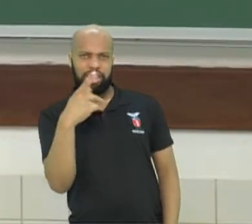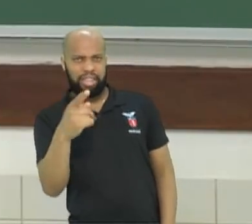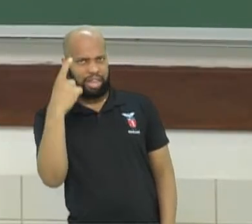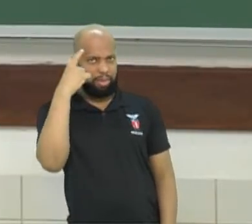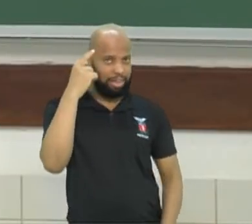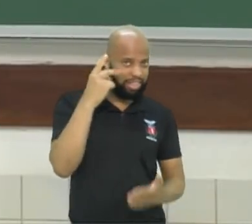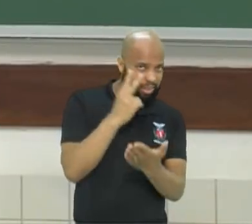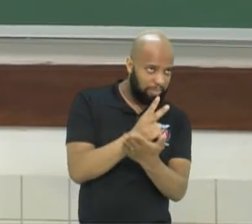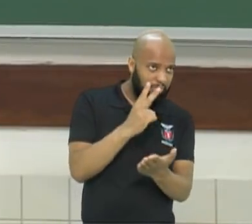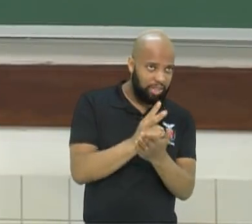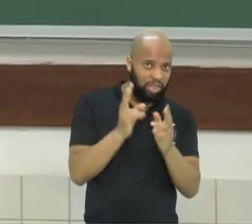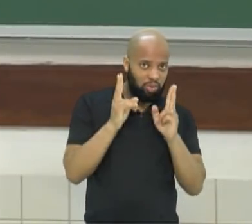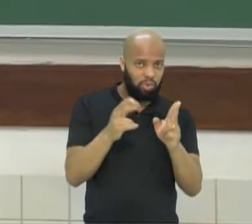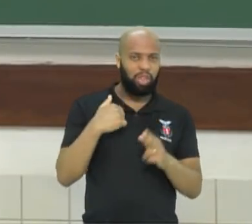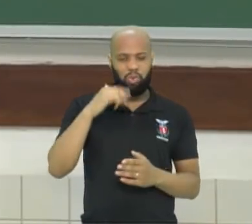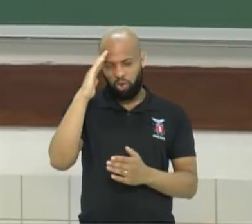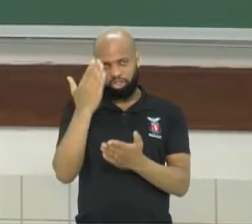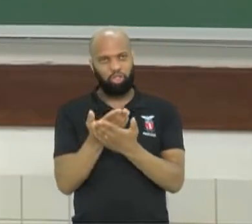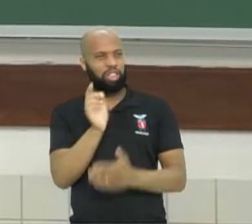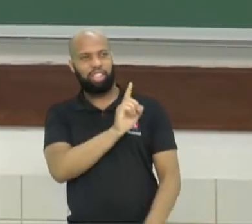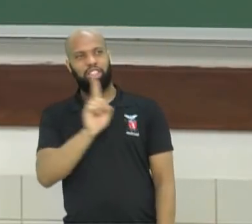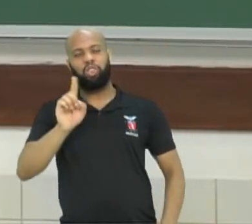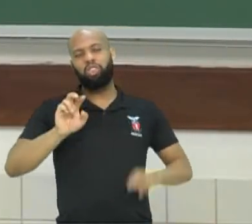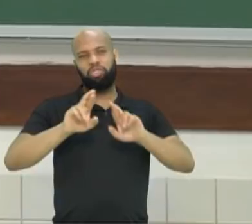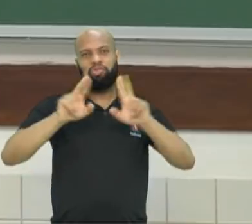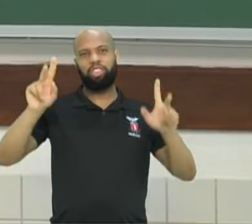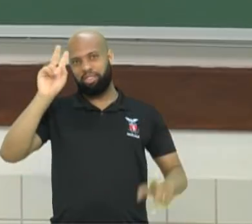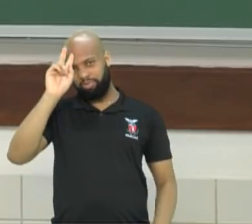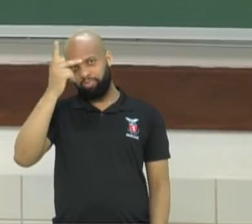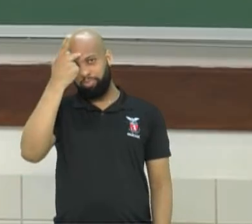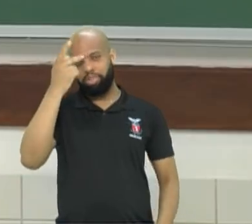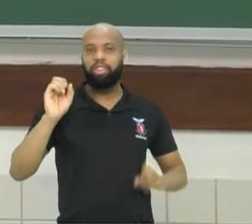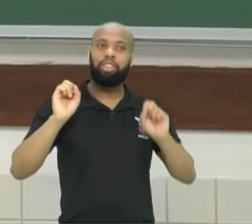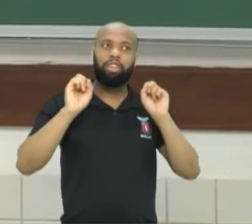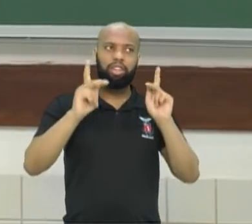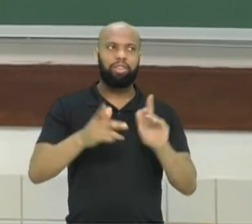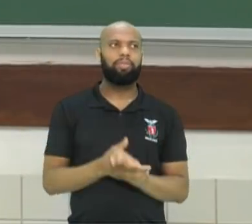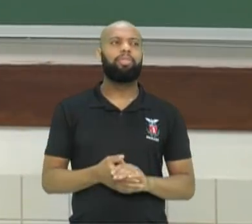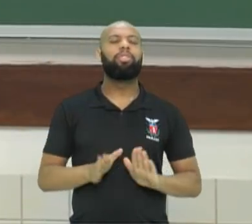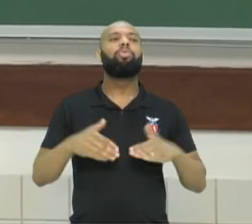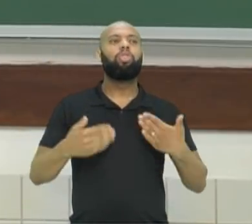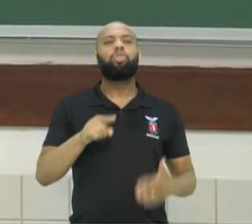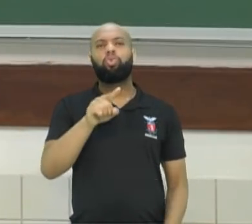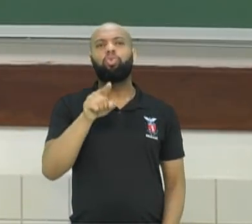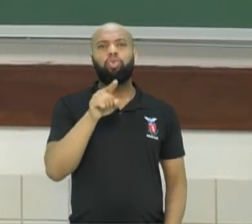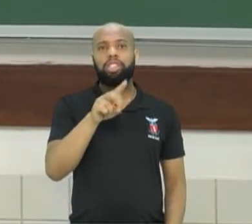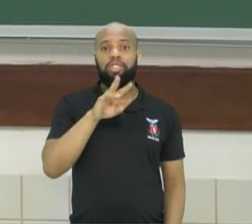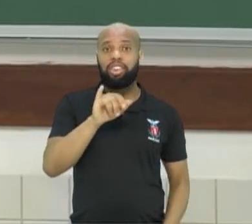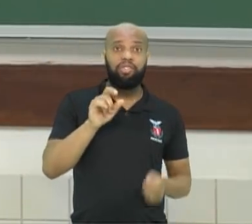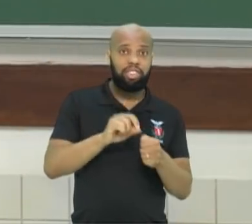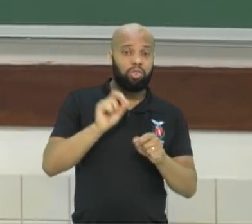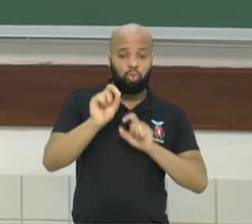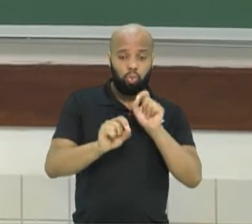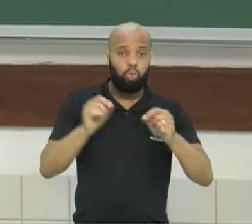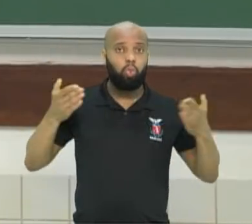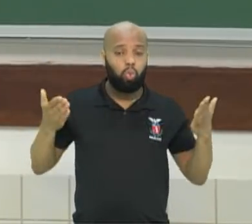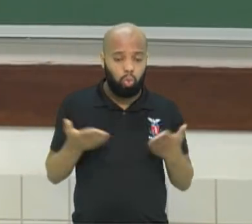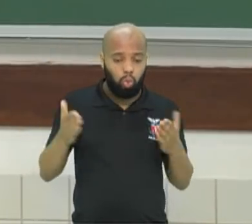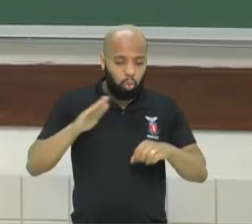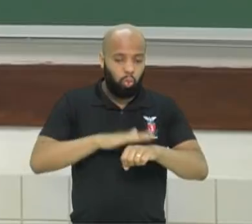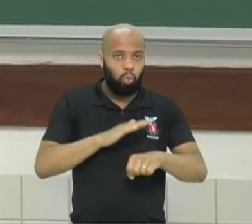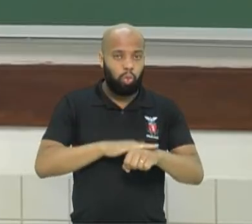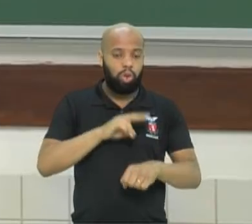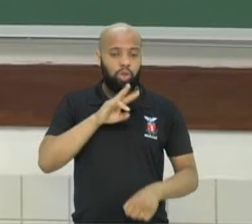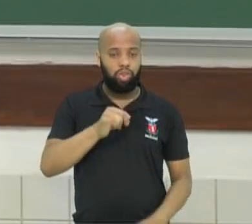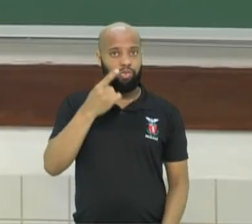O que você acha? Acredito que não, né? Verdade? Muito bem. E aí, gente, o que a gente vai fazer agora? A gente vai ver